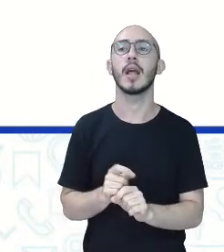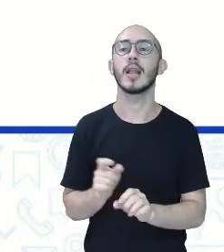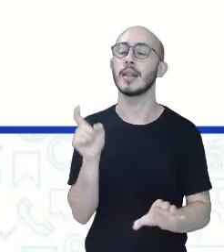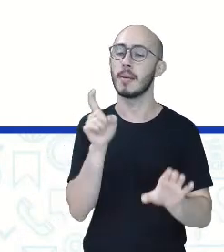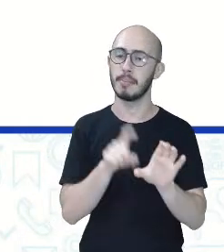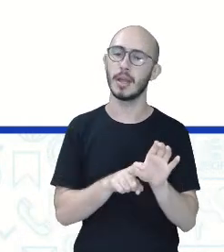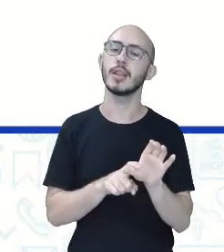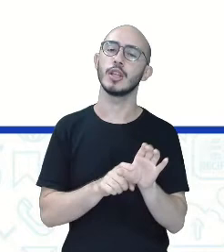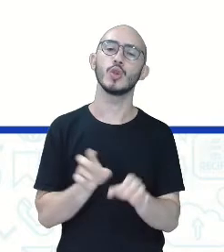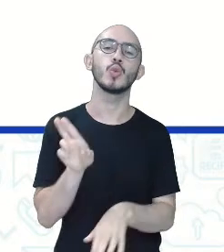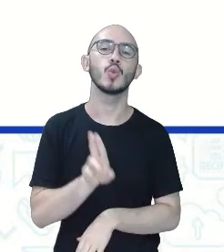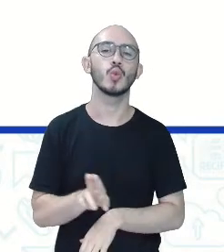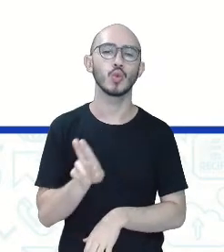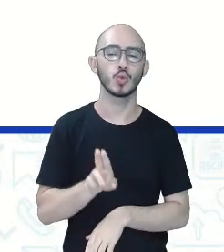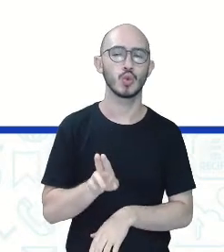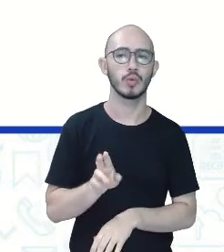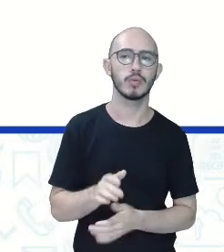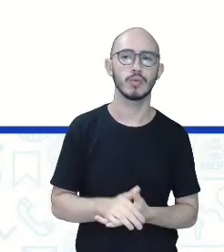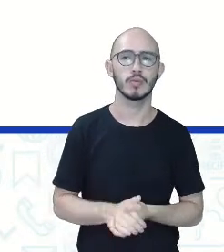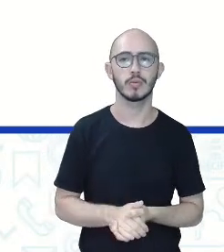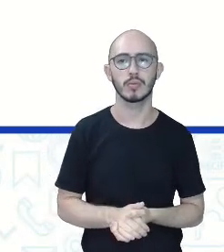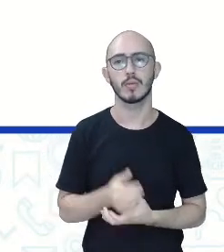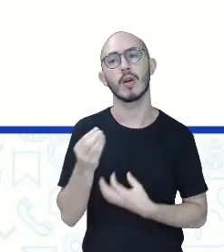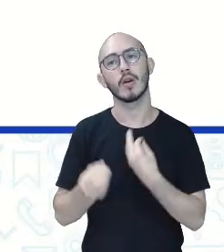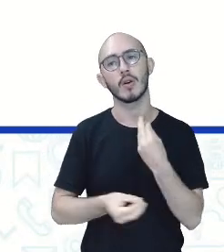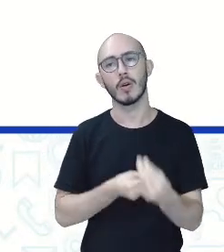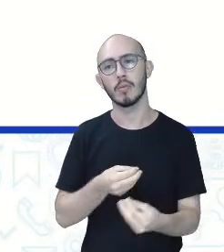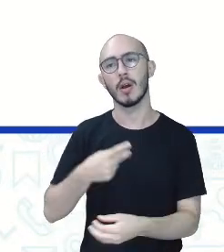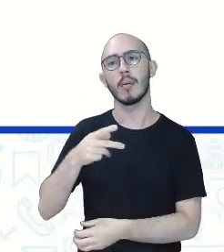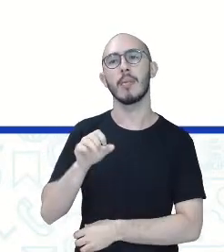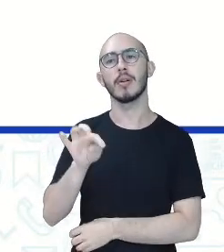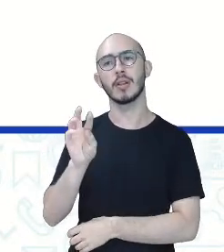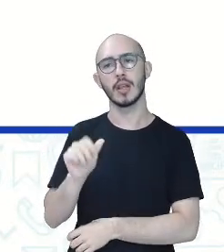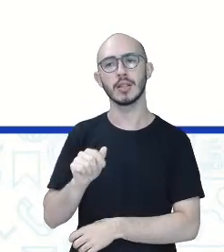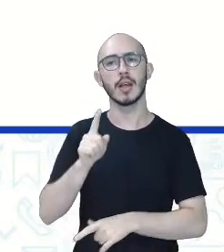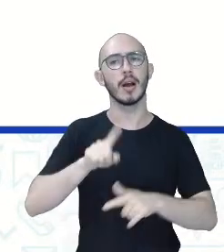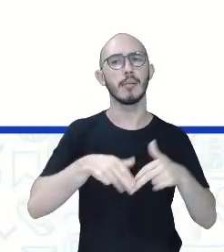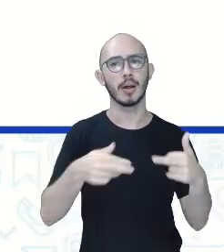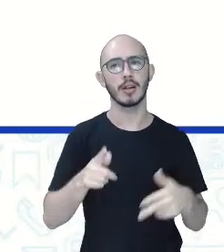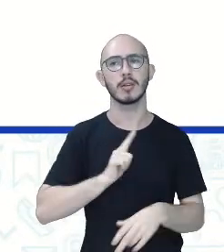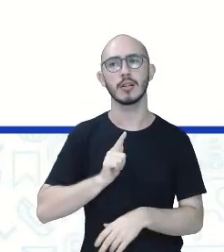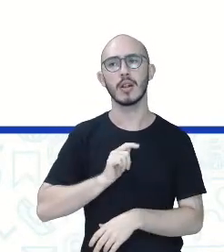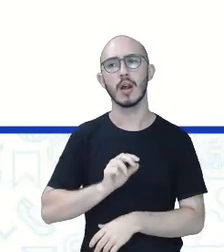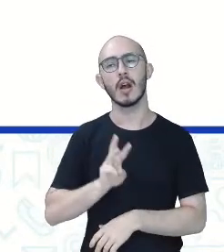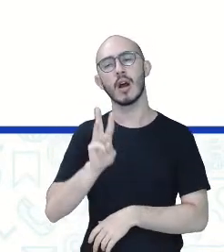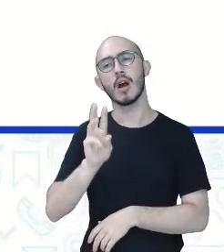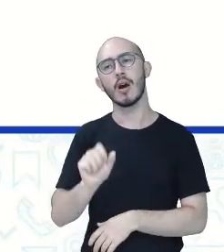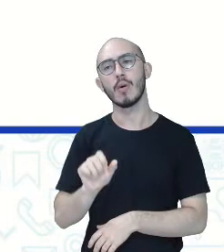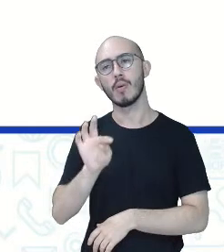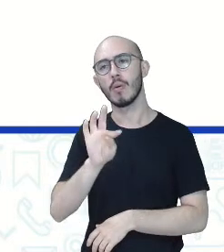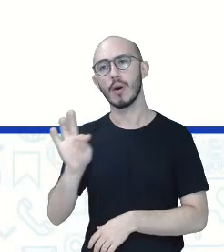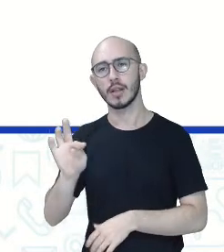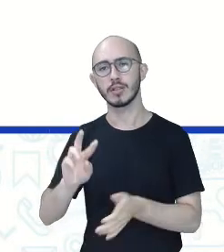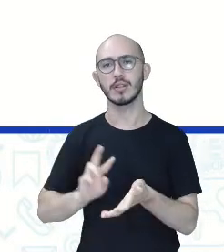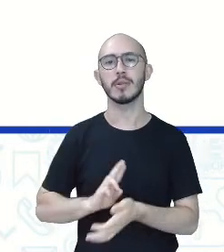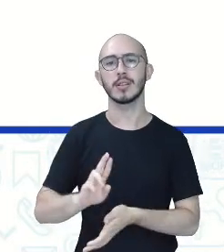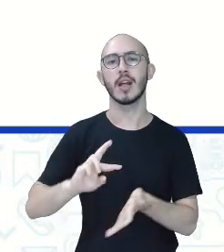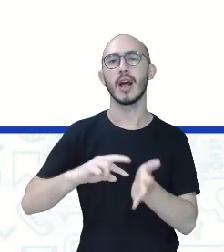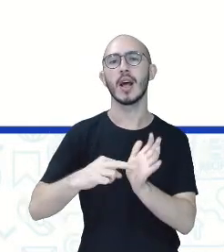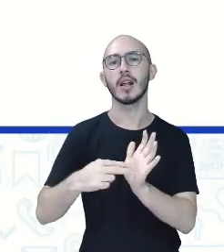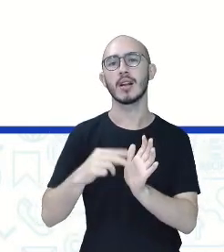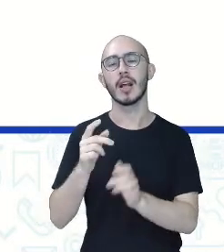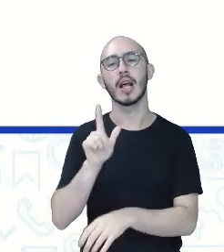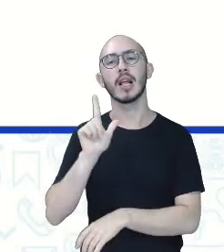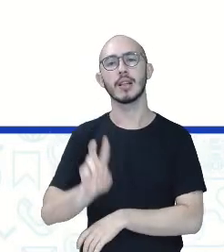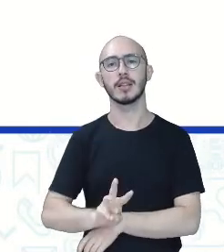muito desse consumo. Então, a potência dos aparelhos, ela é expressa em watts, representado pela letra W, e